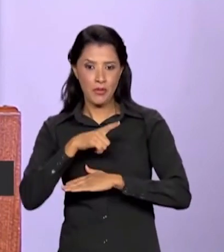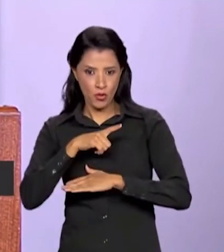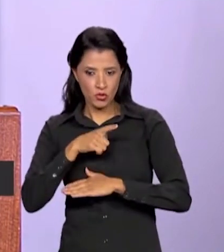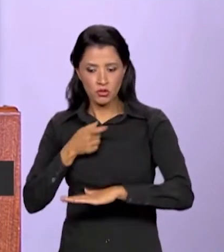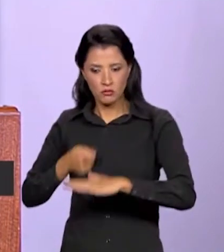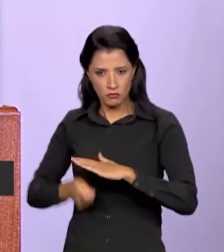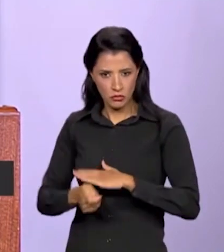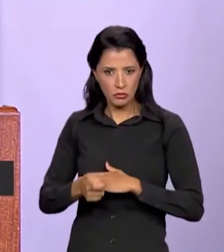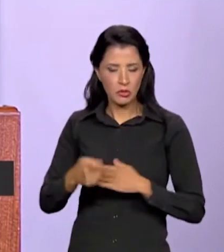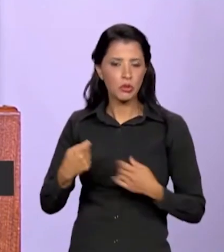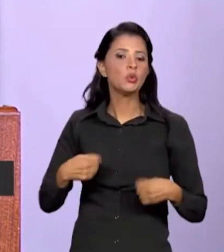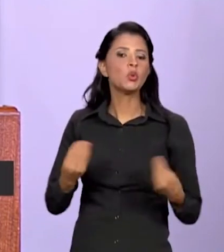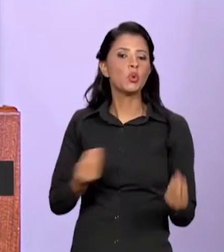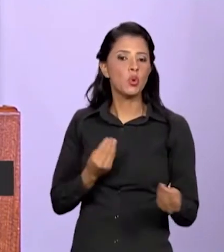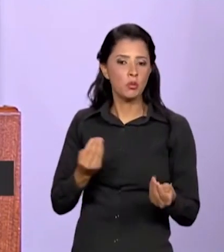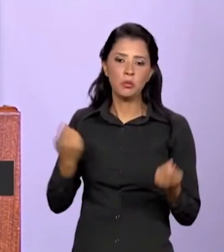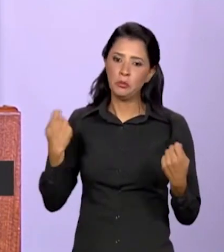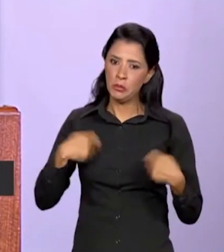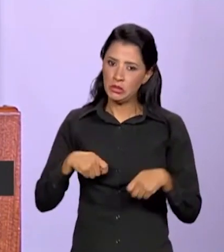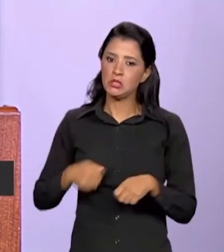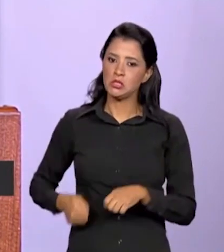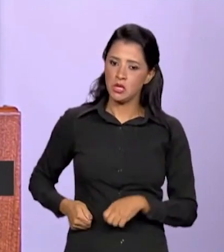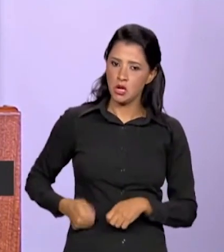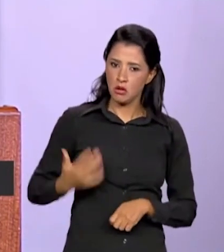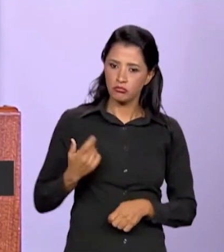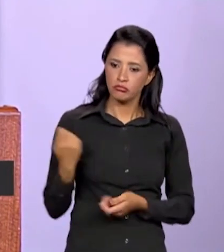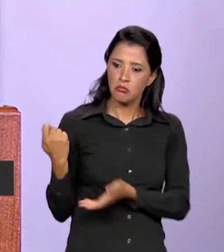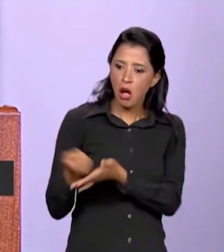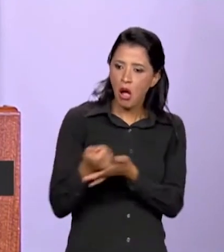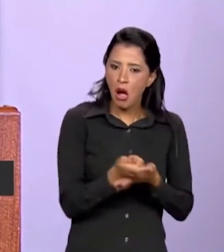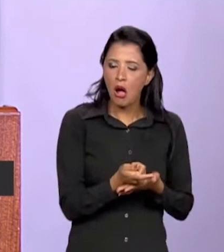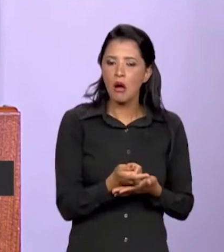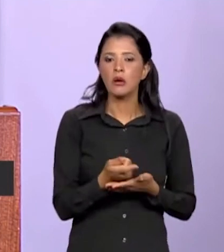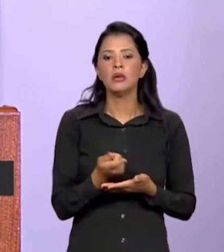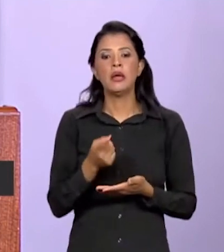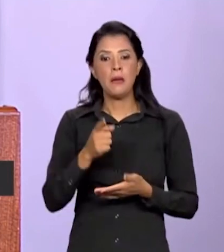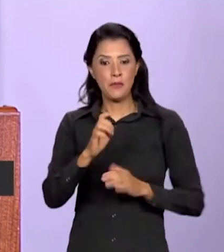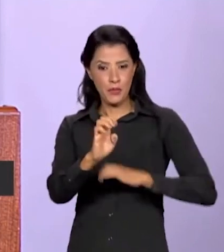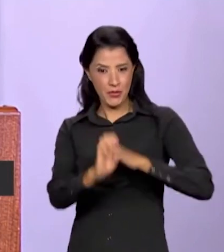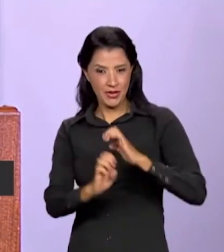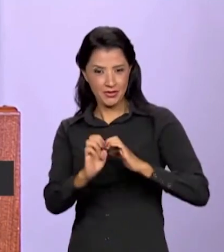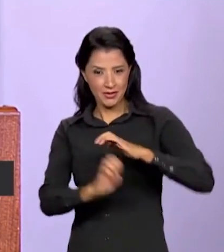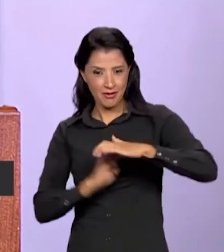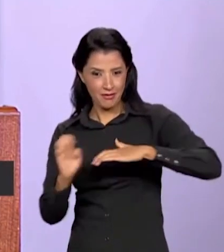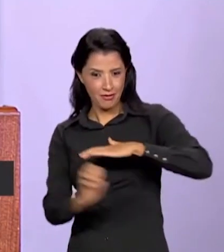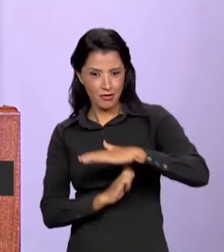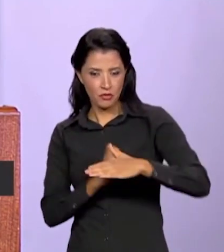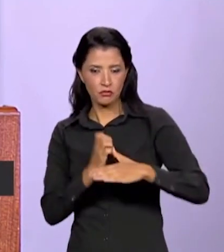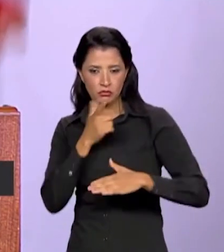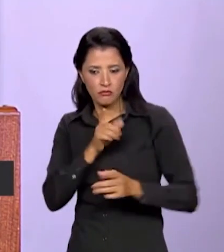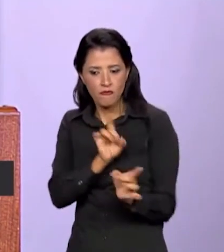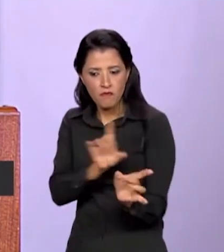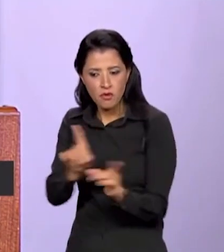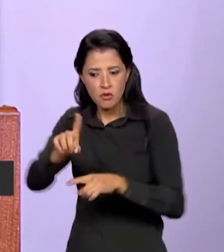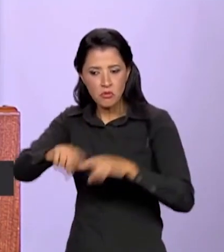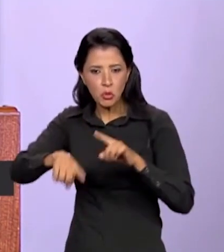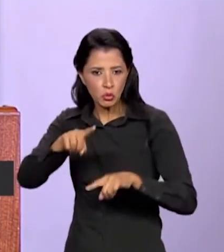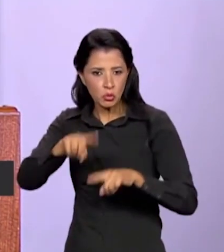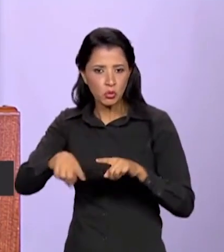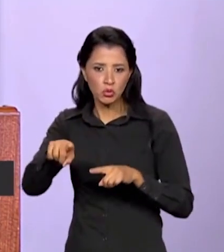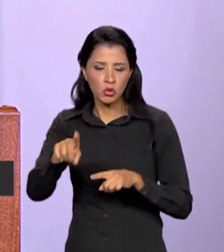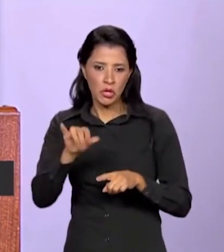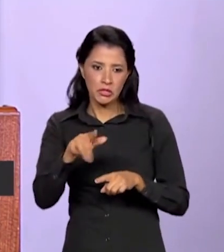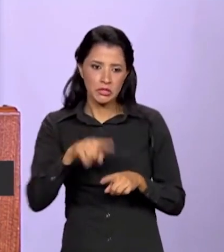investimento, tem que ter consumo. Para o empresário vender um produto qualquer, se ele produzir isso